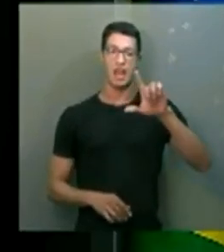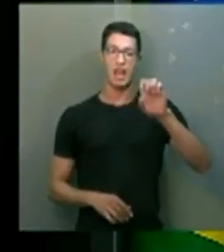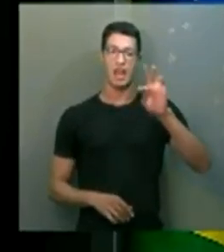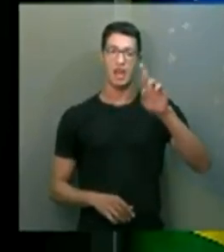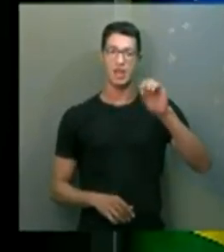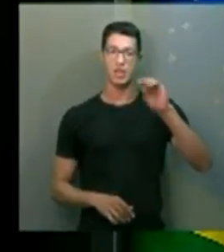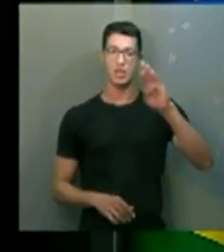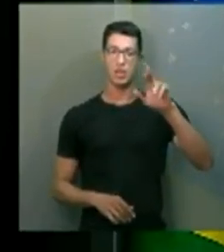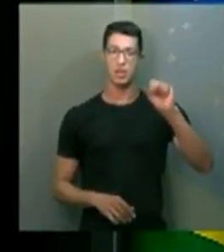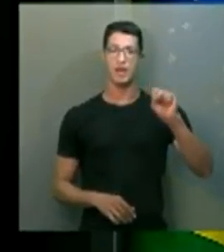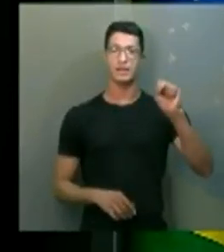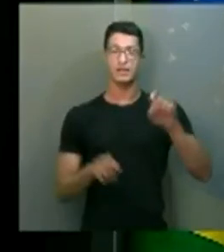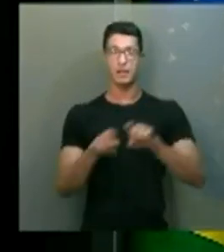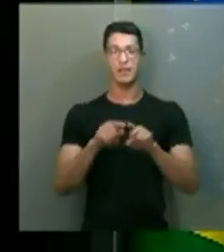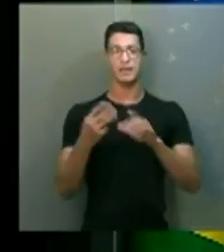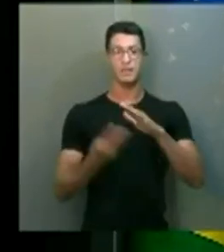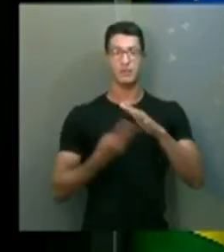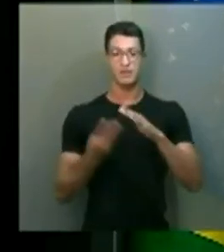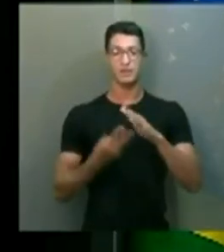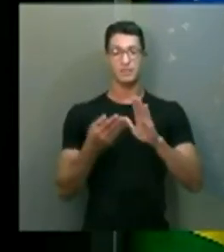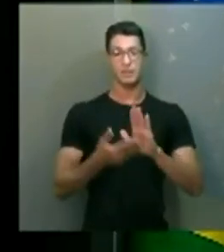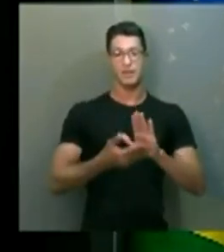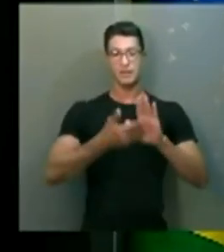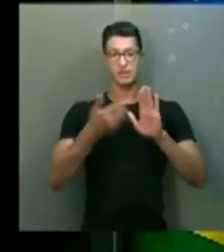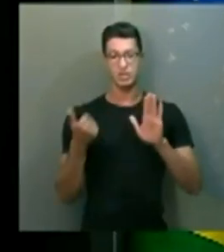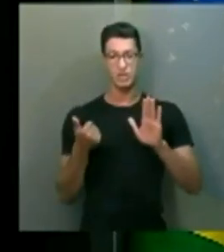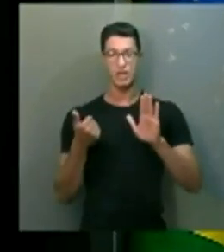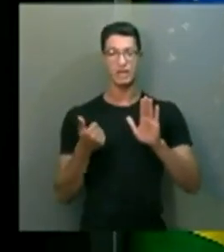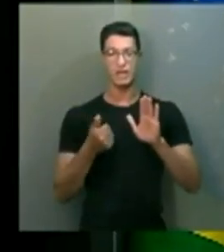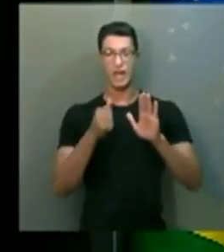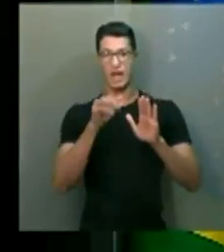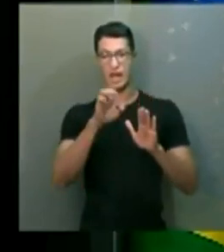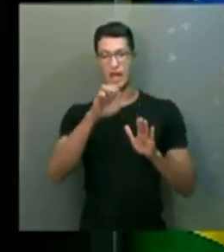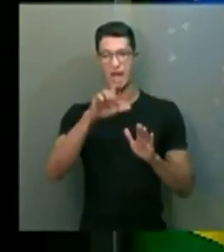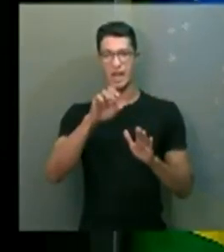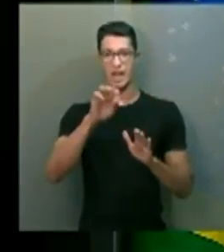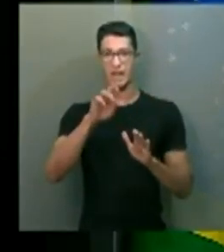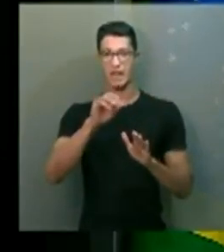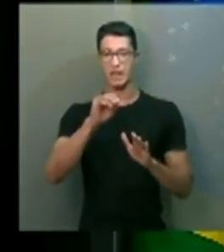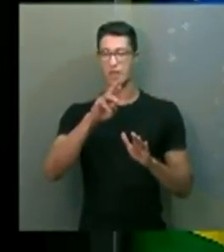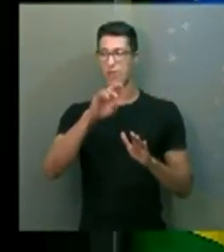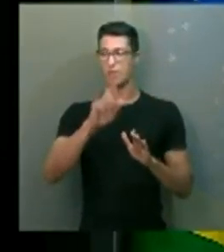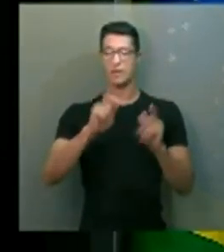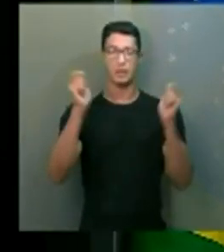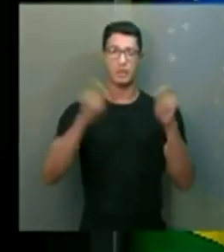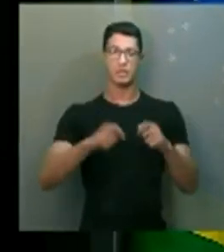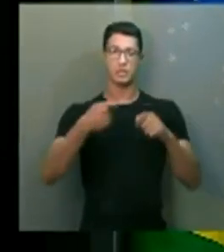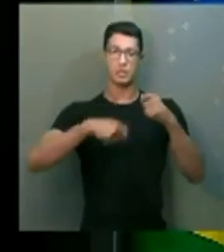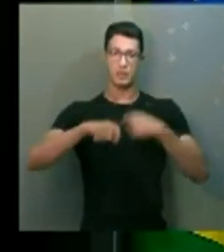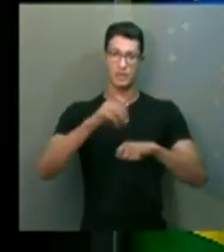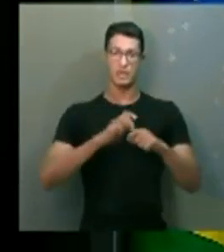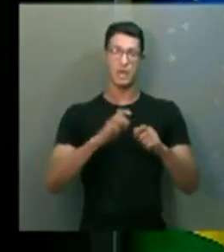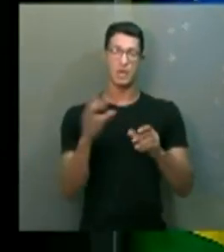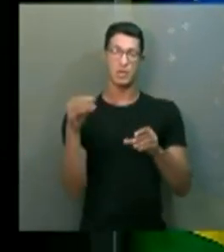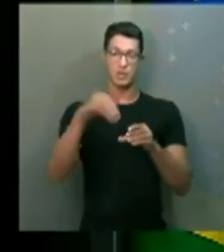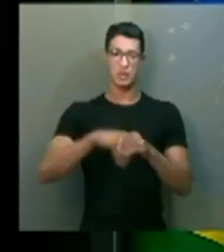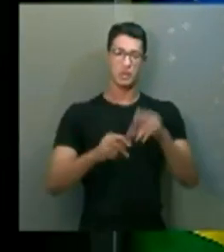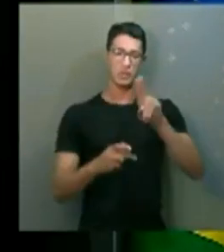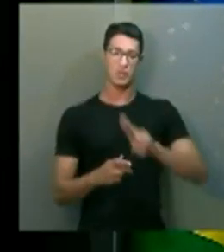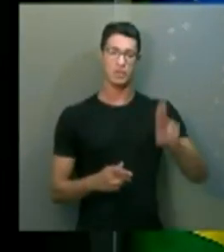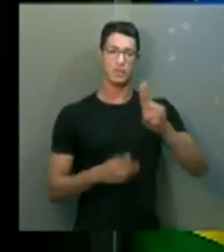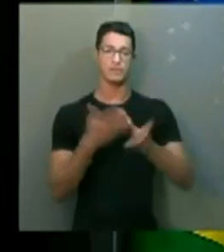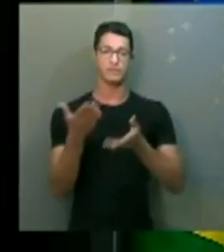foram privatizadas. Retira da Eletrobras a competência de administração de bens e instalações usados